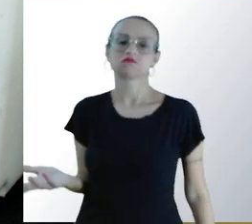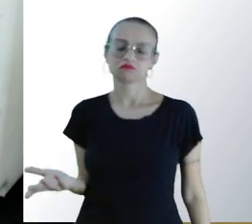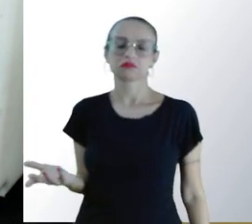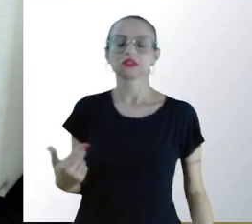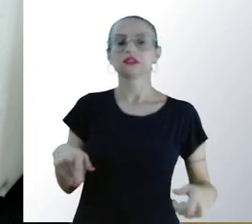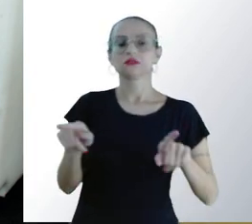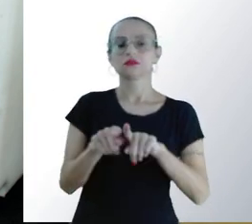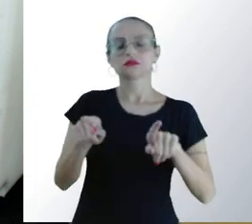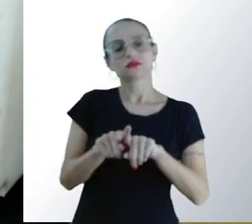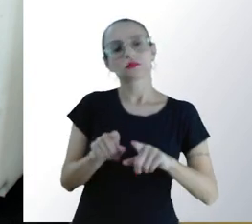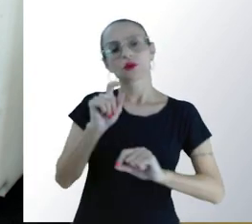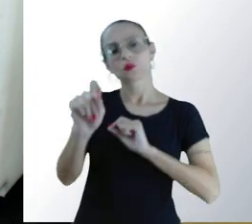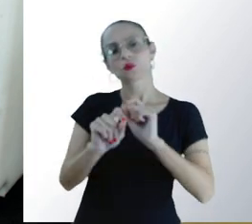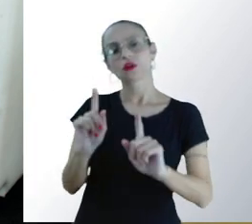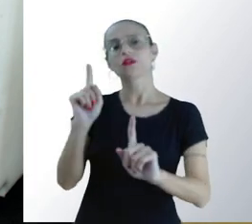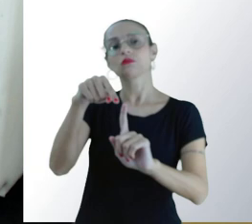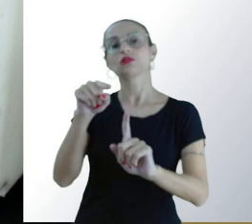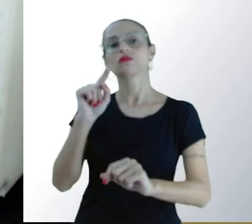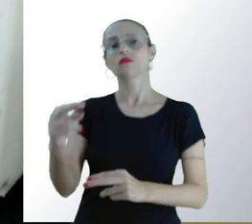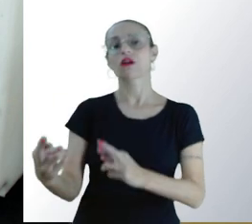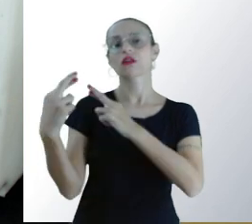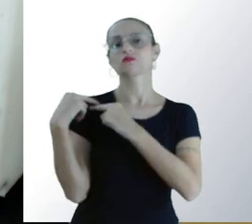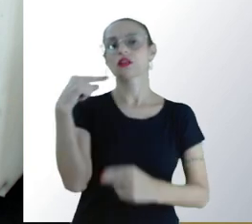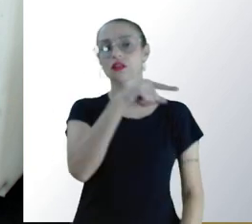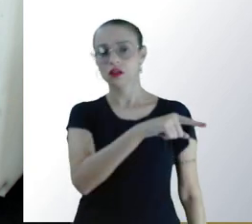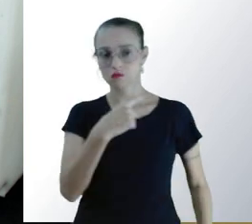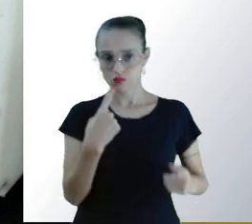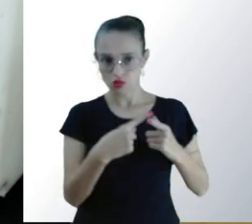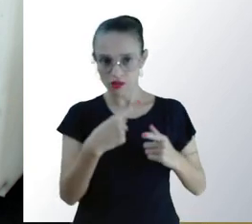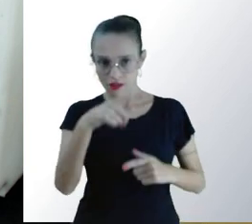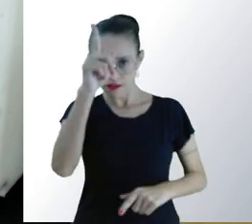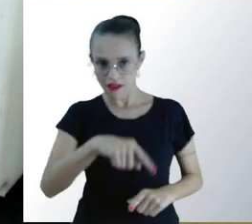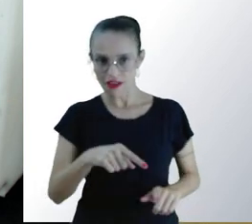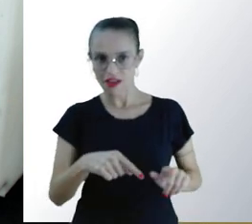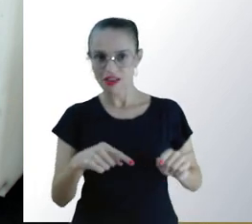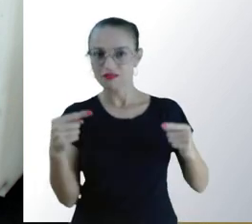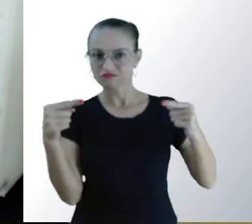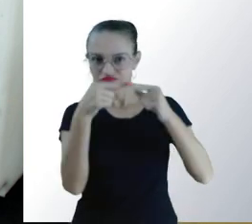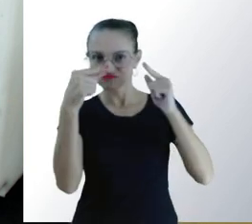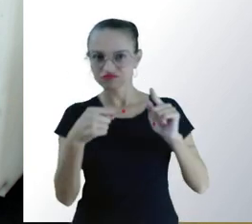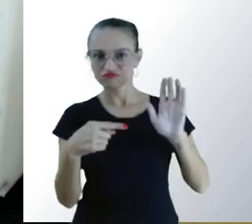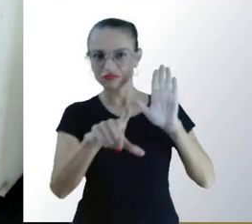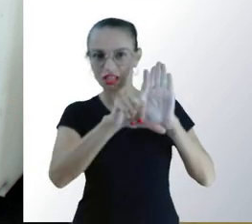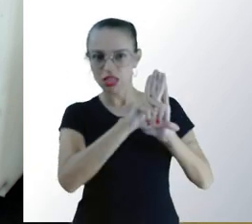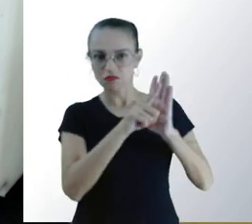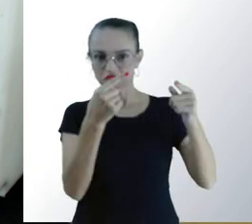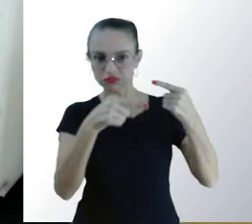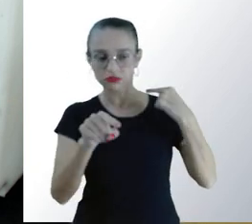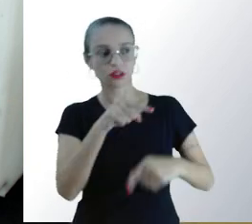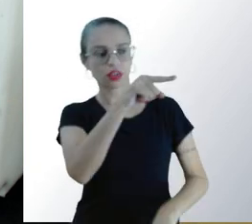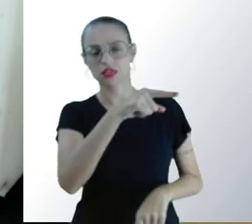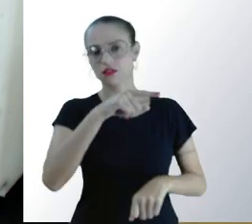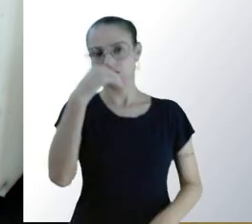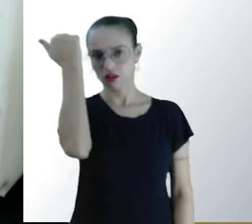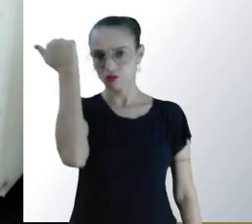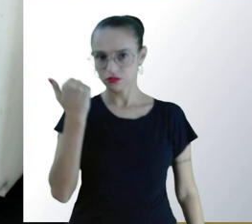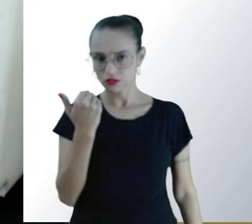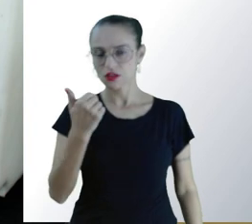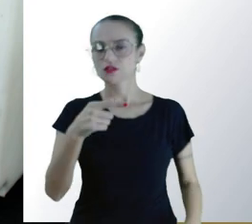E também a fim de responsabilizar, porque se há um ato infracional, né, e se está no momento que esse adolescente está